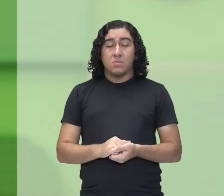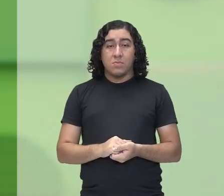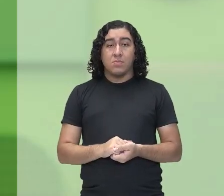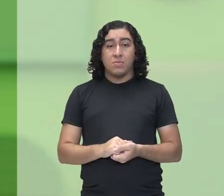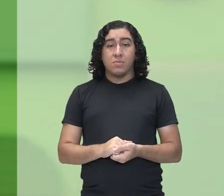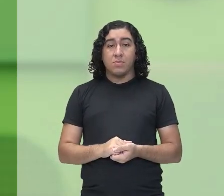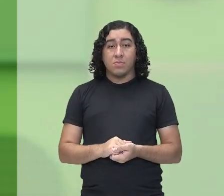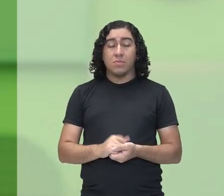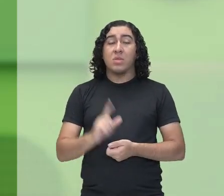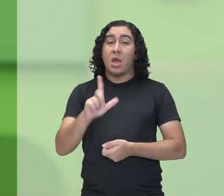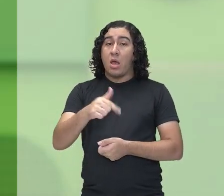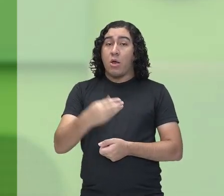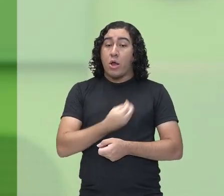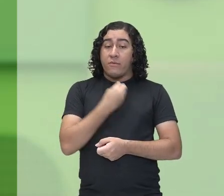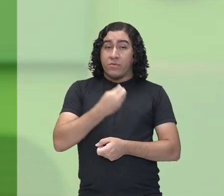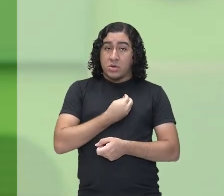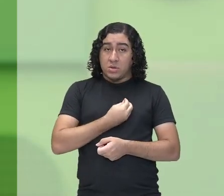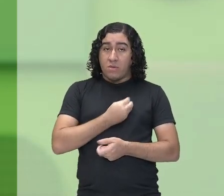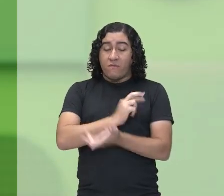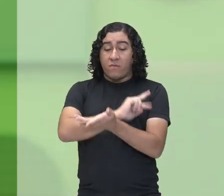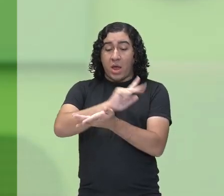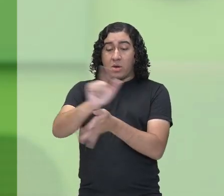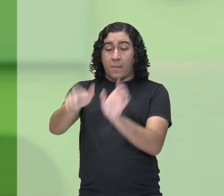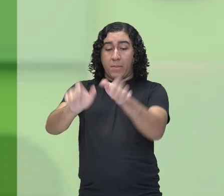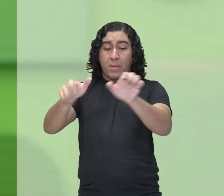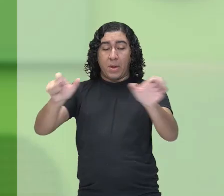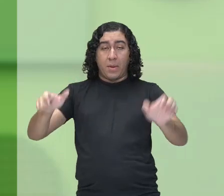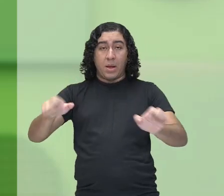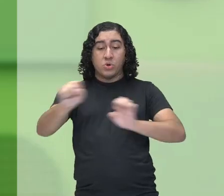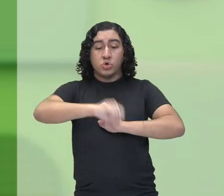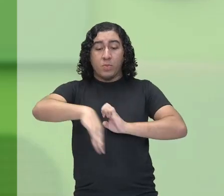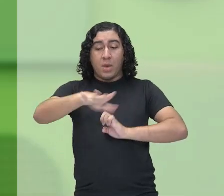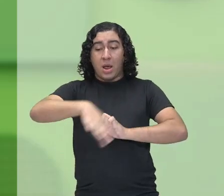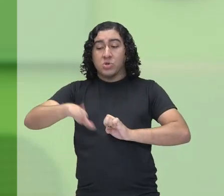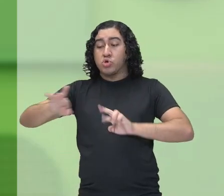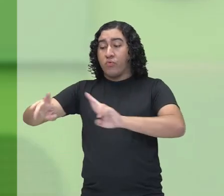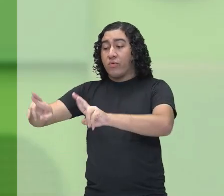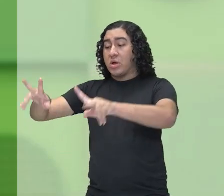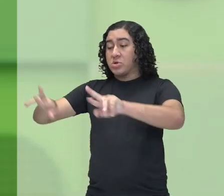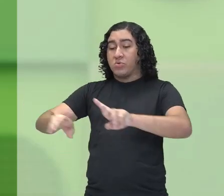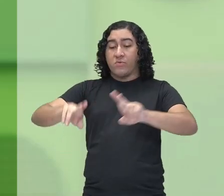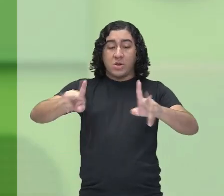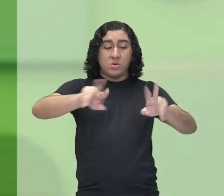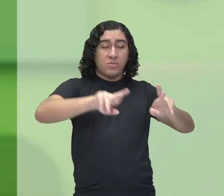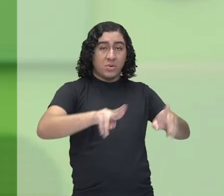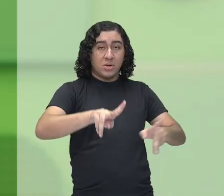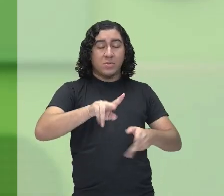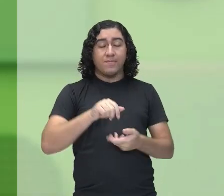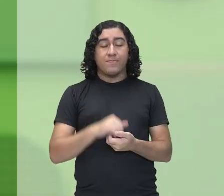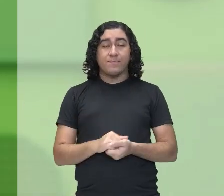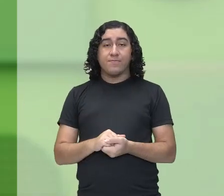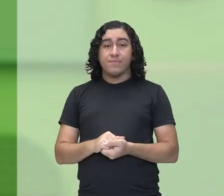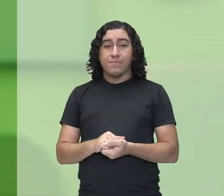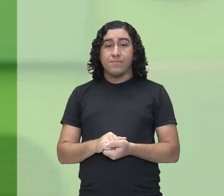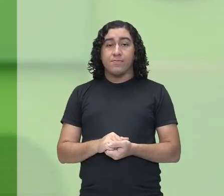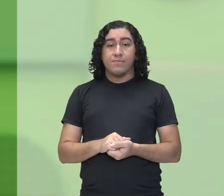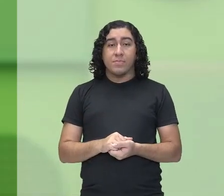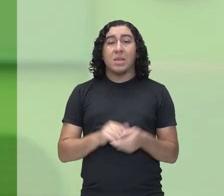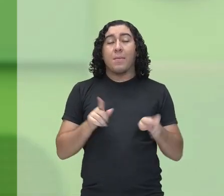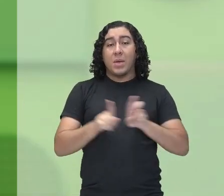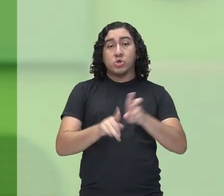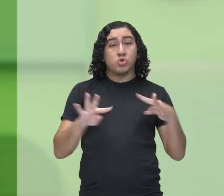que vivem nestes ambientes, mesmo eles fazendo parte do bioma Amazônia como um